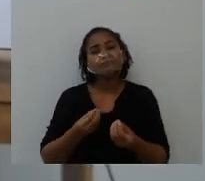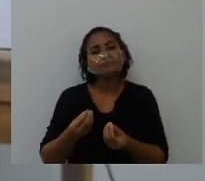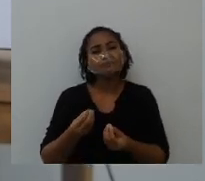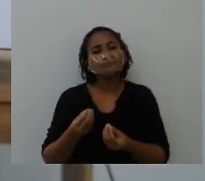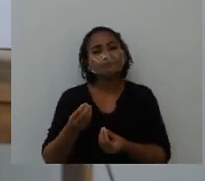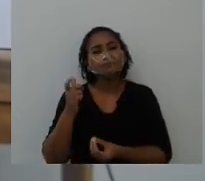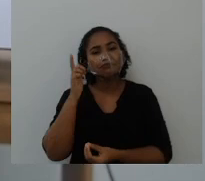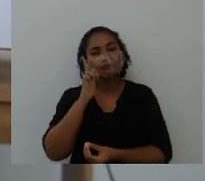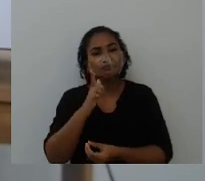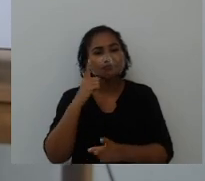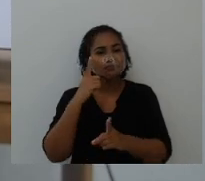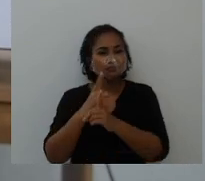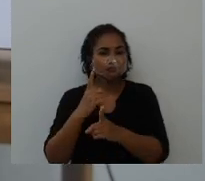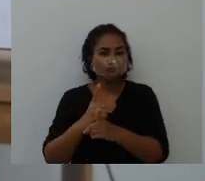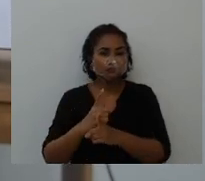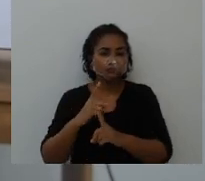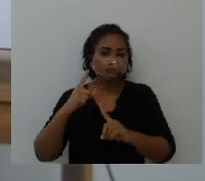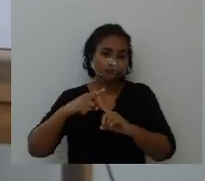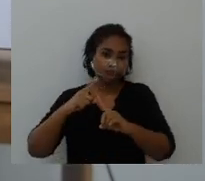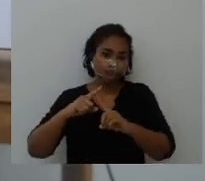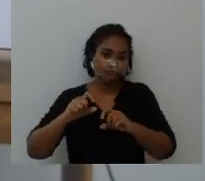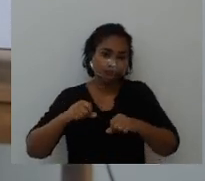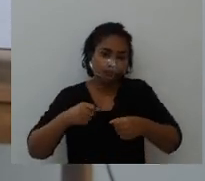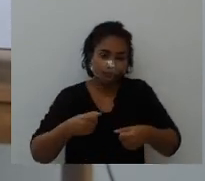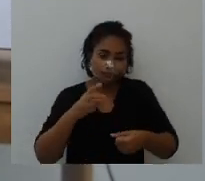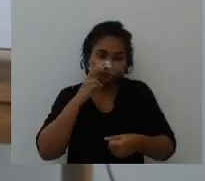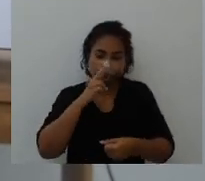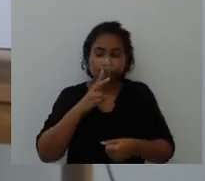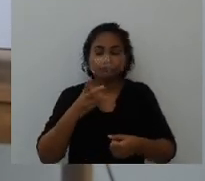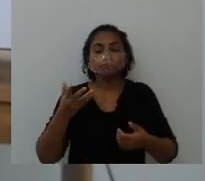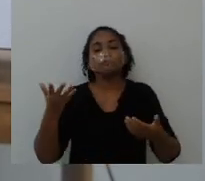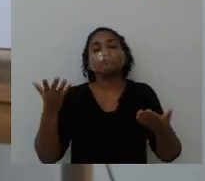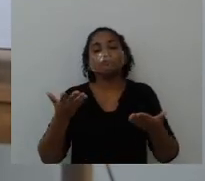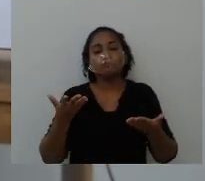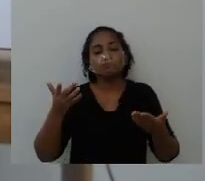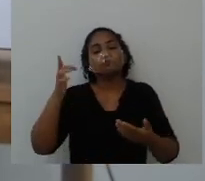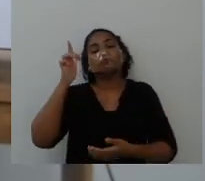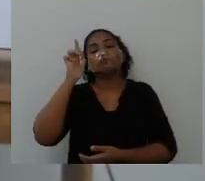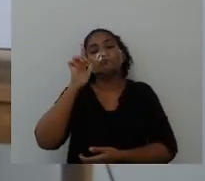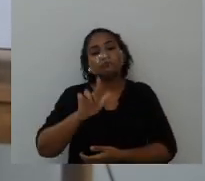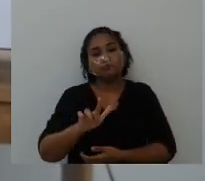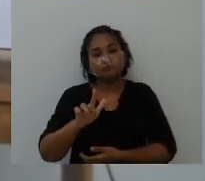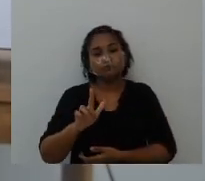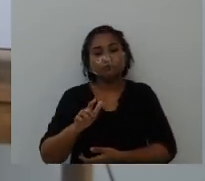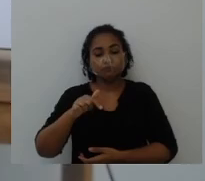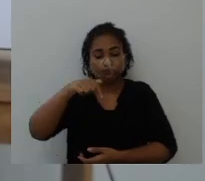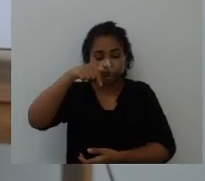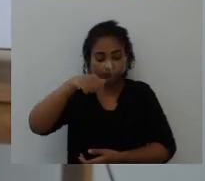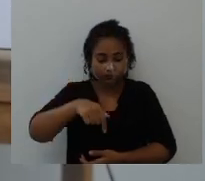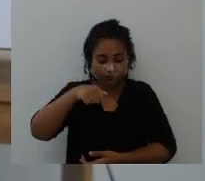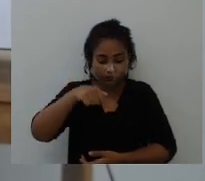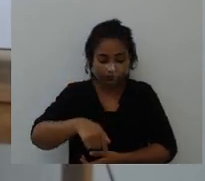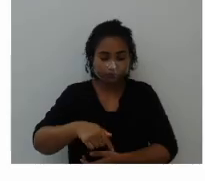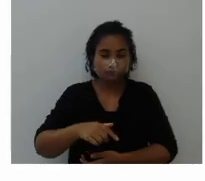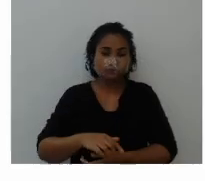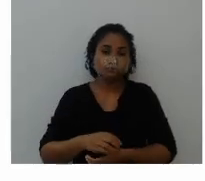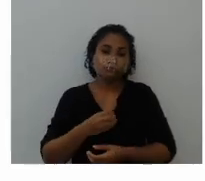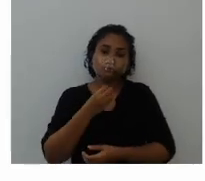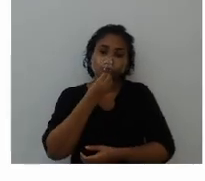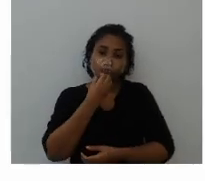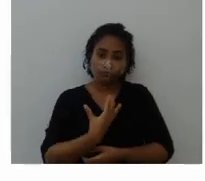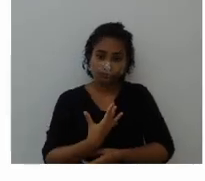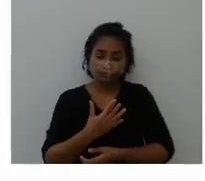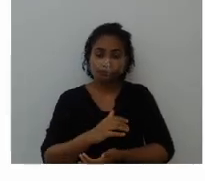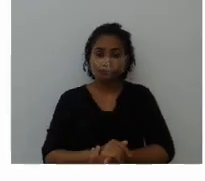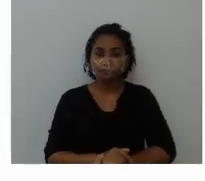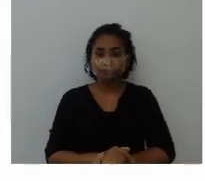a gente vai ter, Paulinho? A gente vai ter a força-peso. Agora sim, a gente vai botar o peso que aponta para baixo. Bom, veja